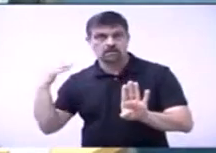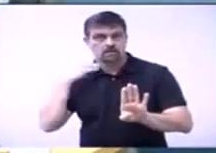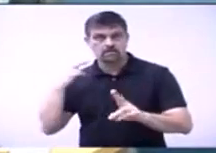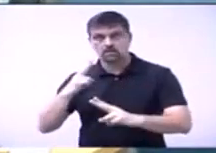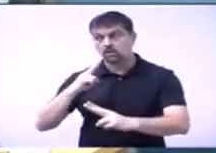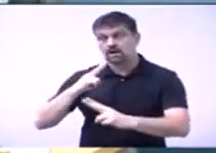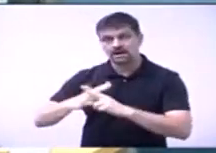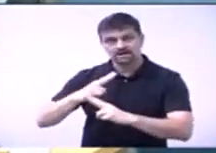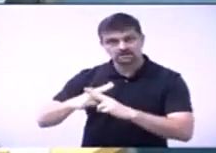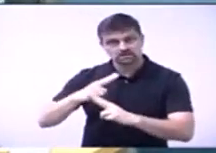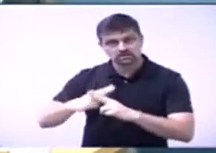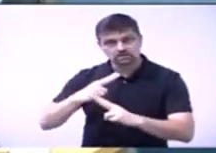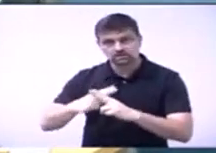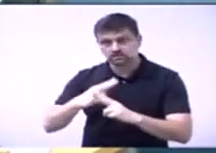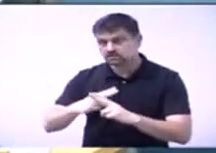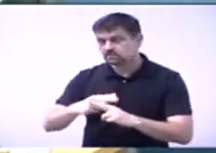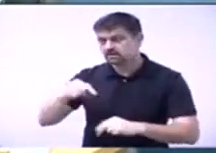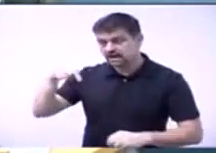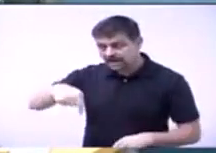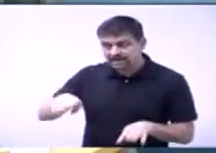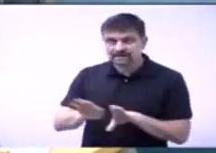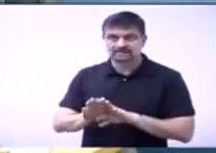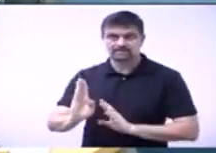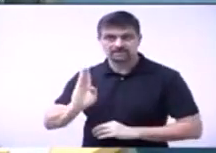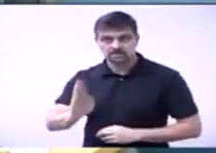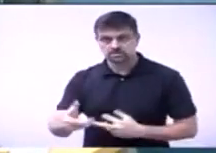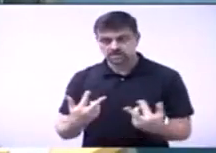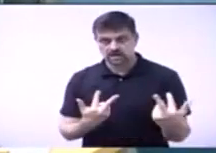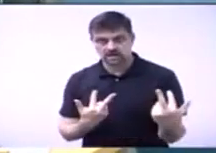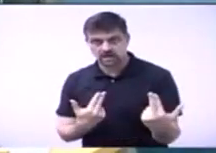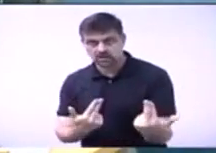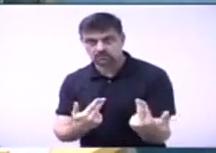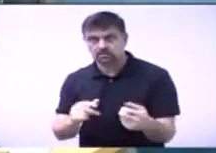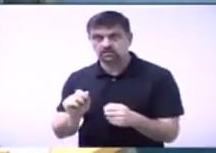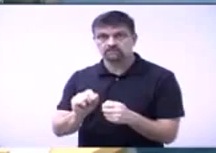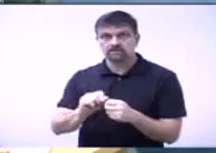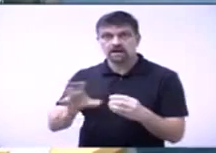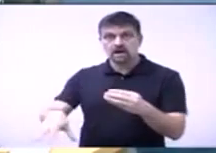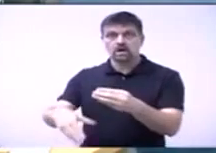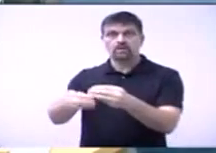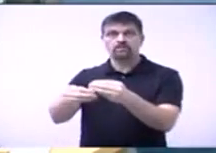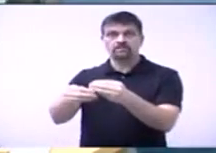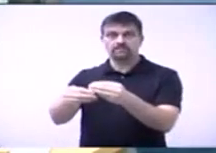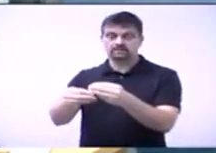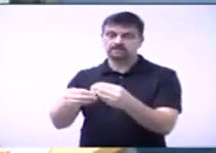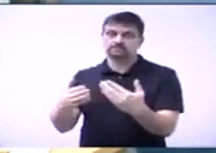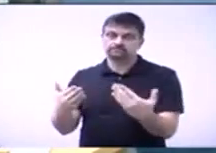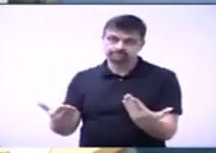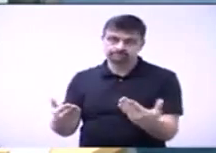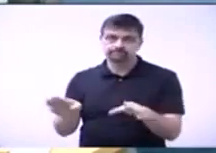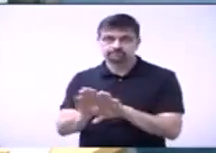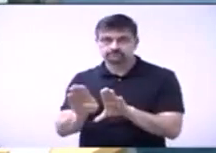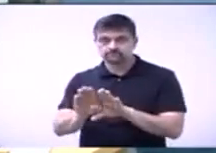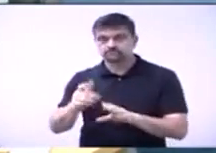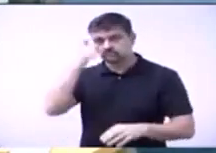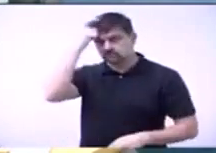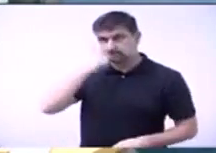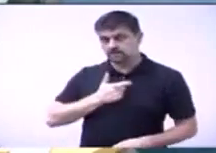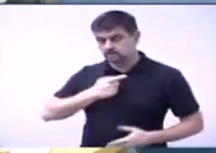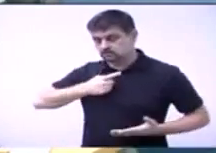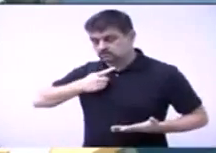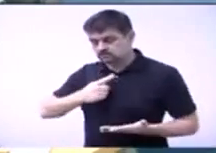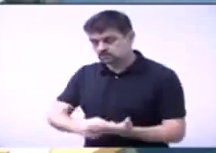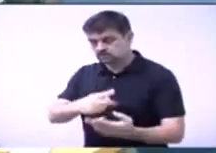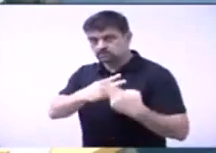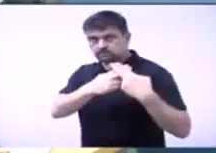Caixa Econômica, aqui também já colocou isso, ela vai acabar complementando. Mas, mesmo assim, eu me